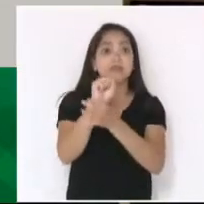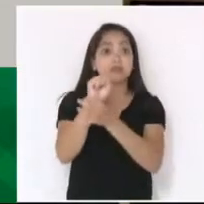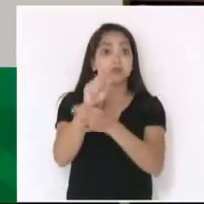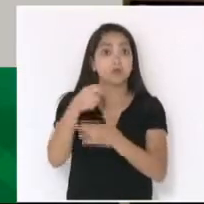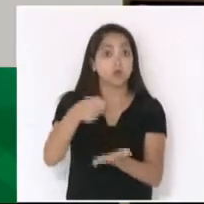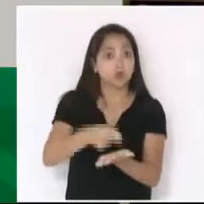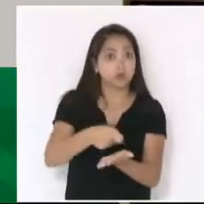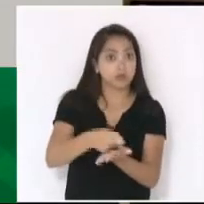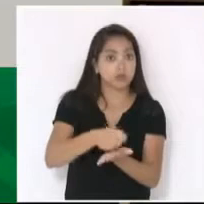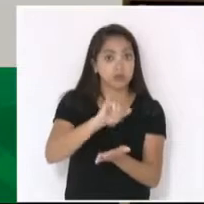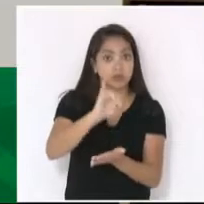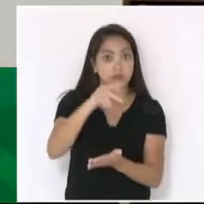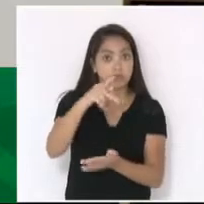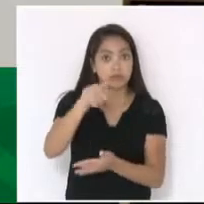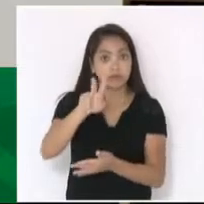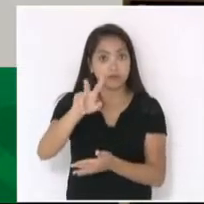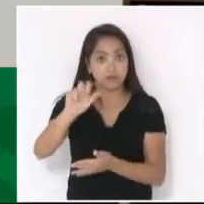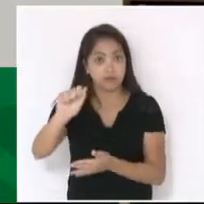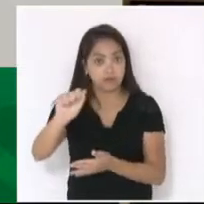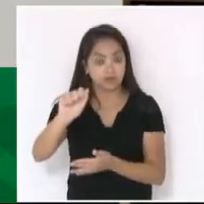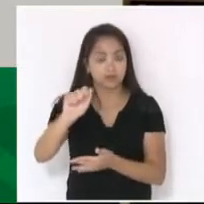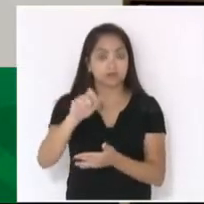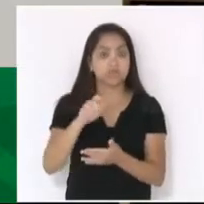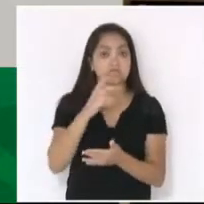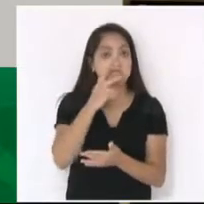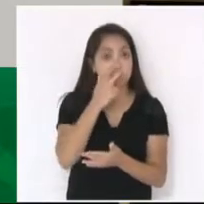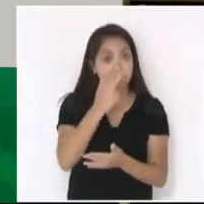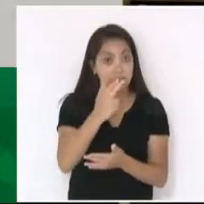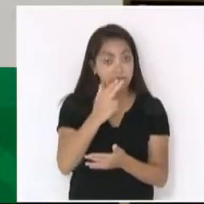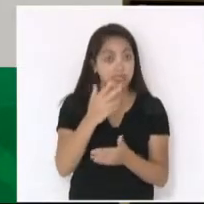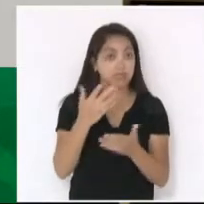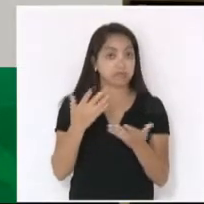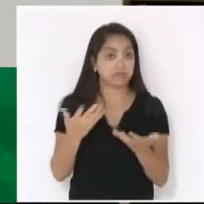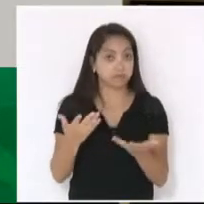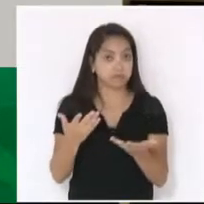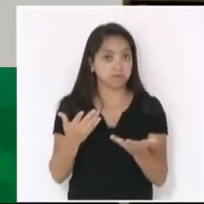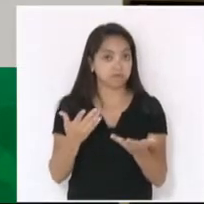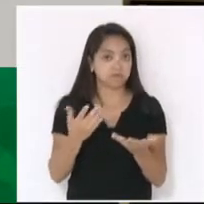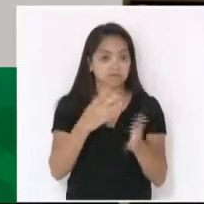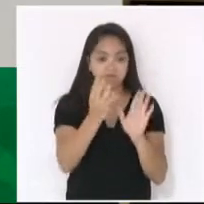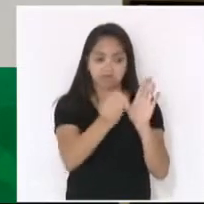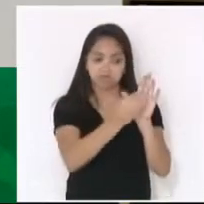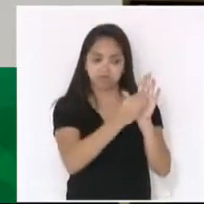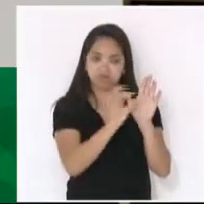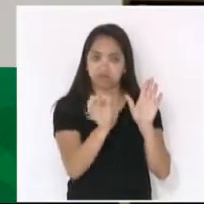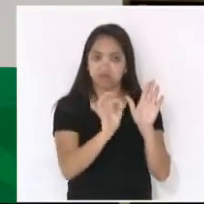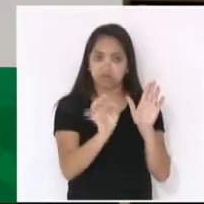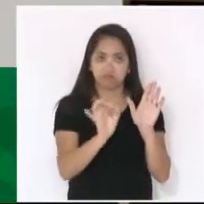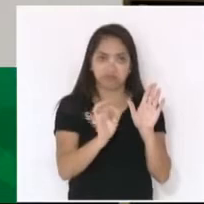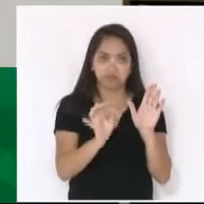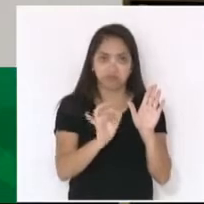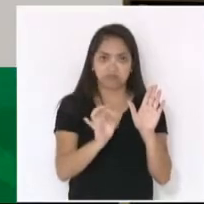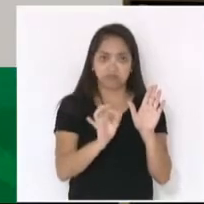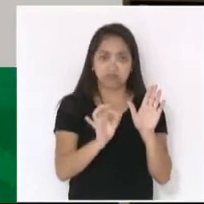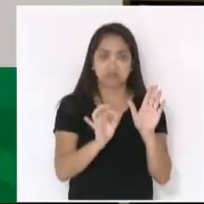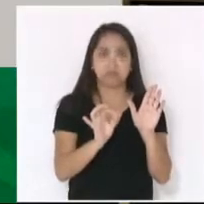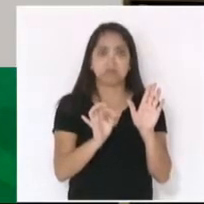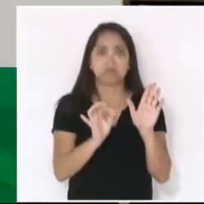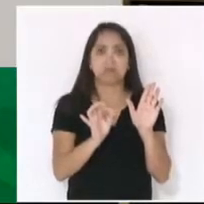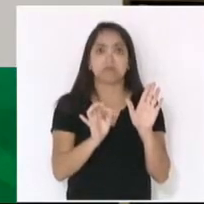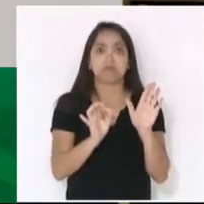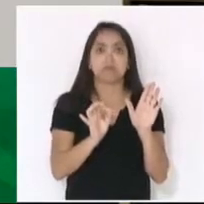o que parece e o que não está no papel não está no mundo diz o direito